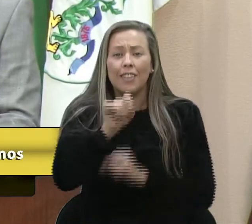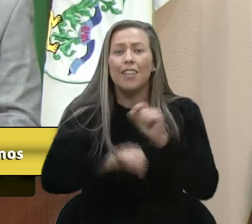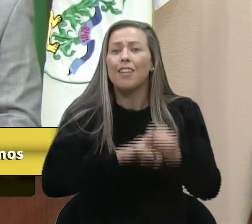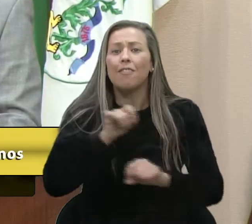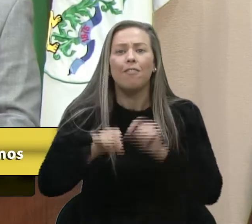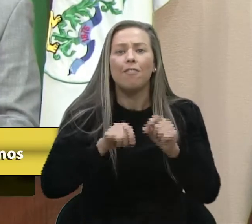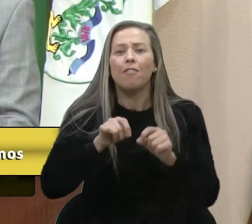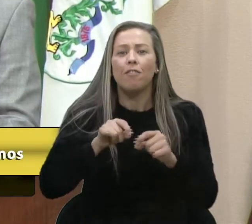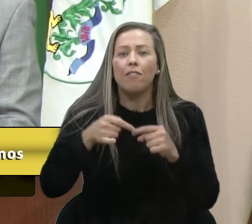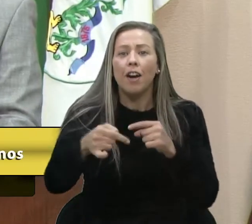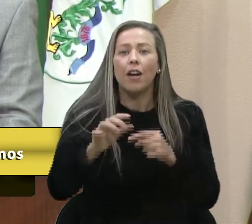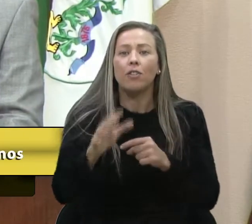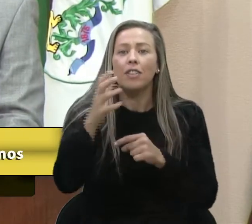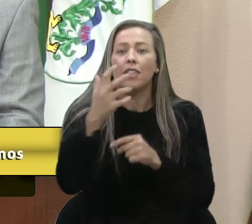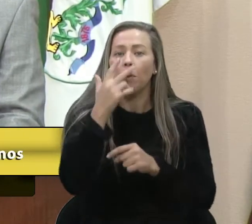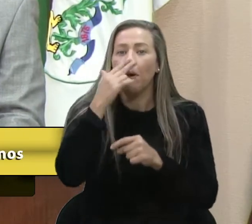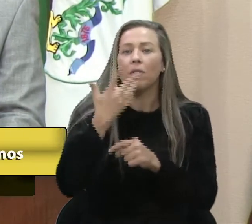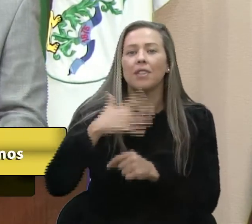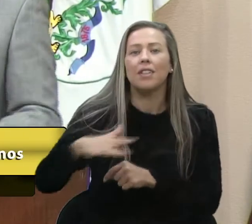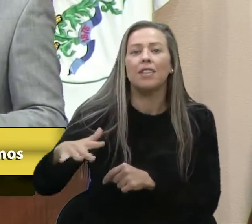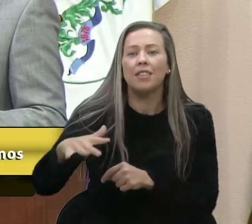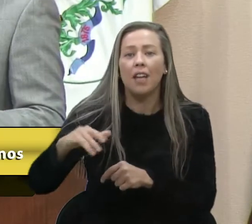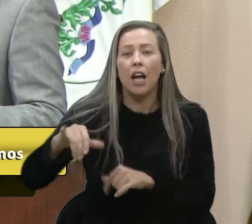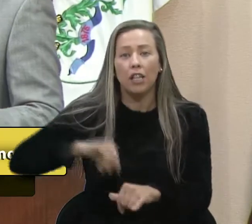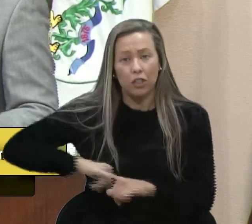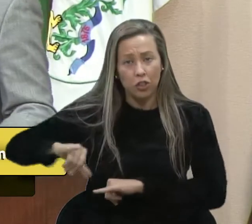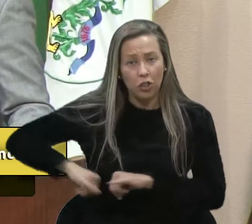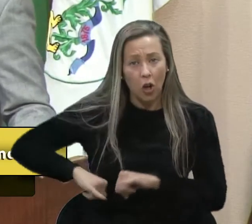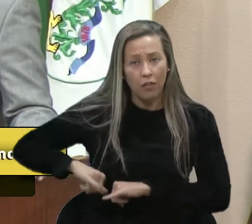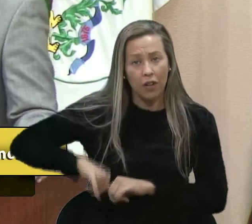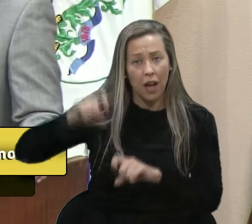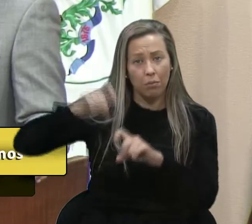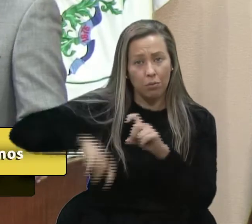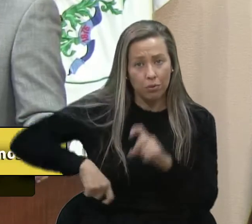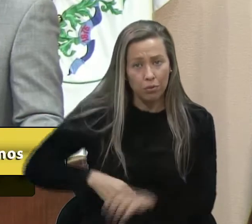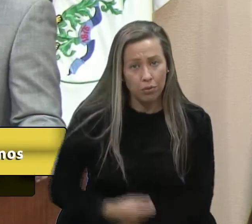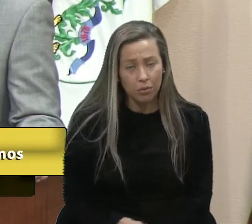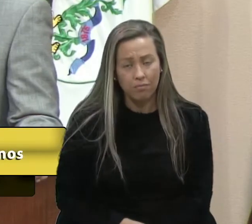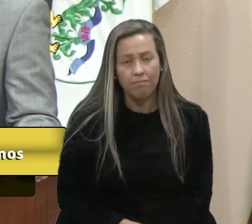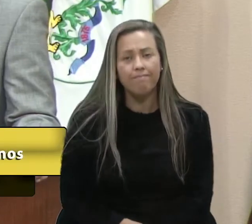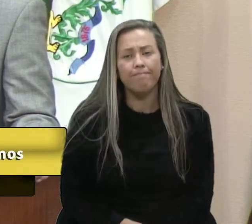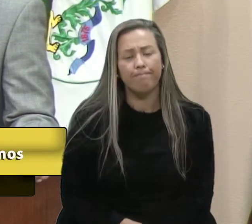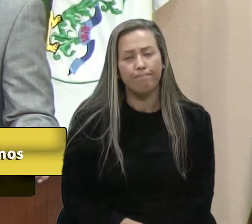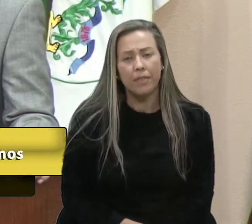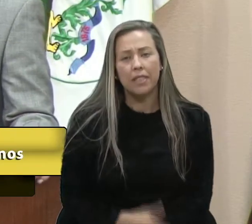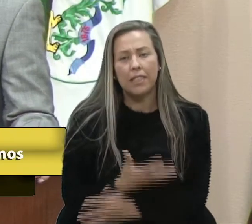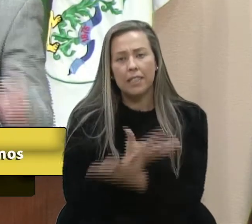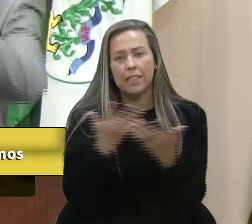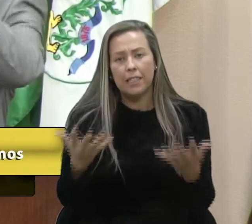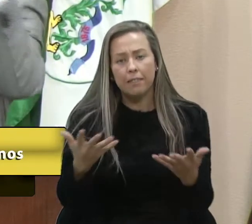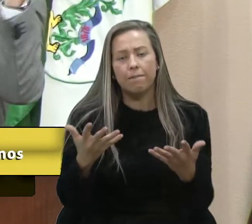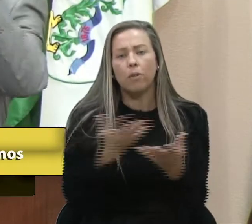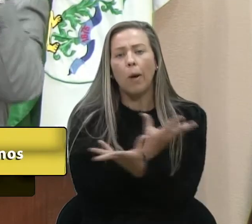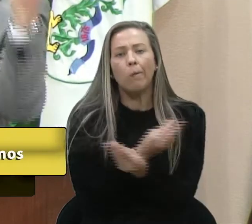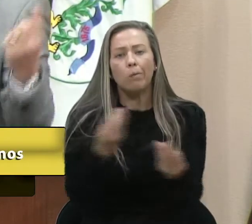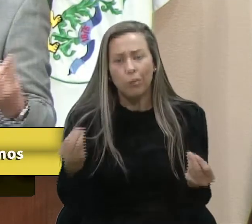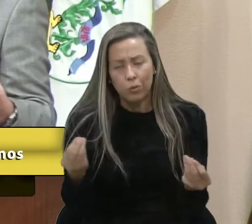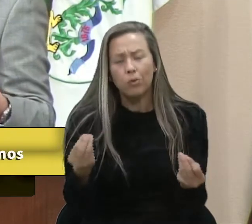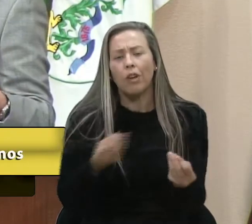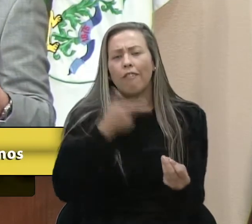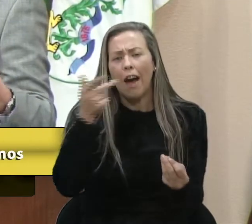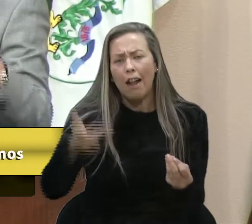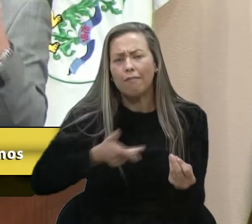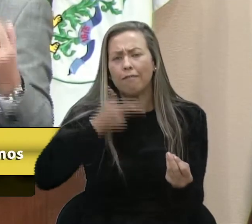que aconteceu com ele. Porque aí a gente percebe o seguinte, essas coisas, muitos